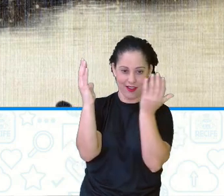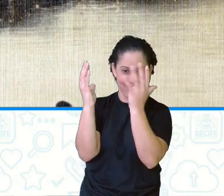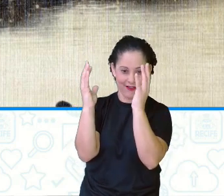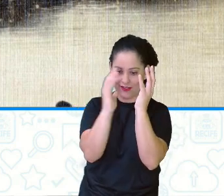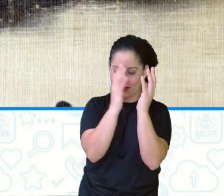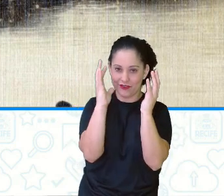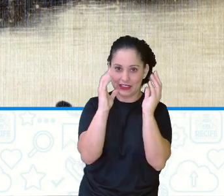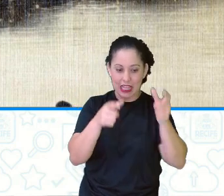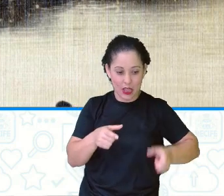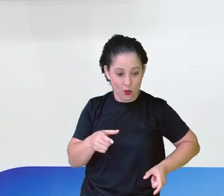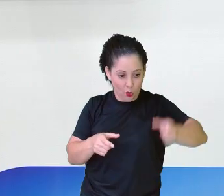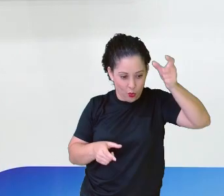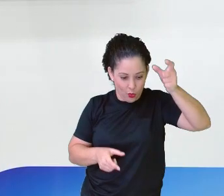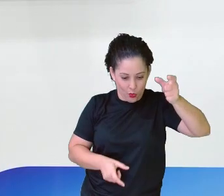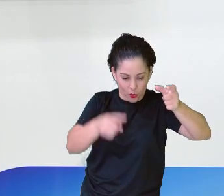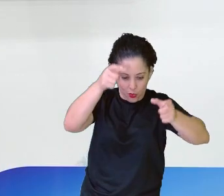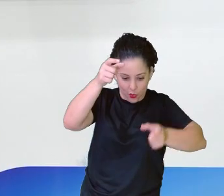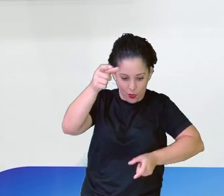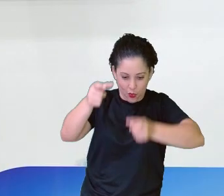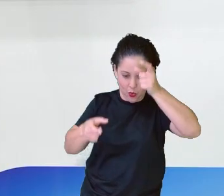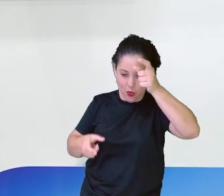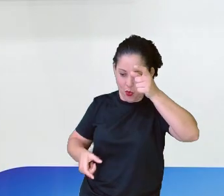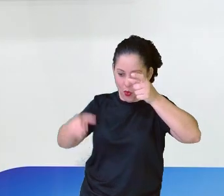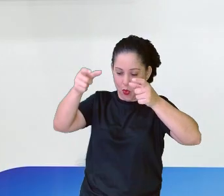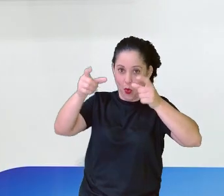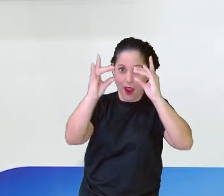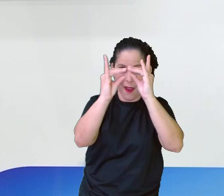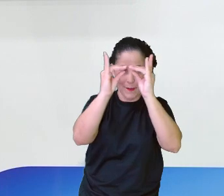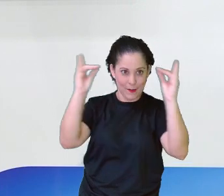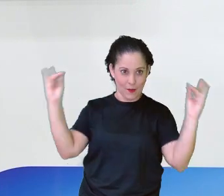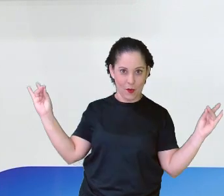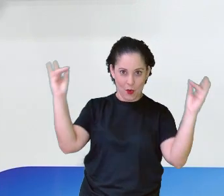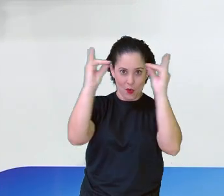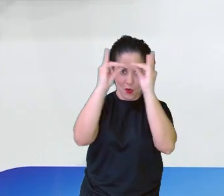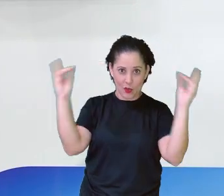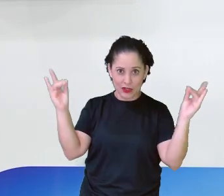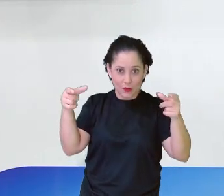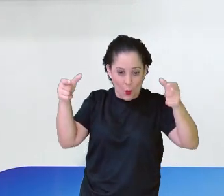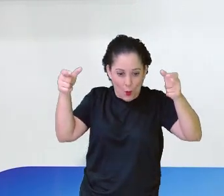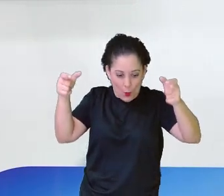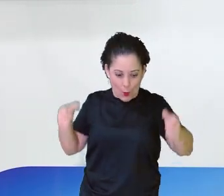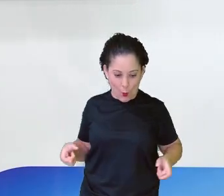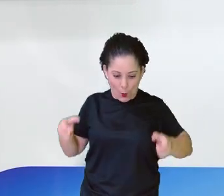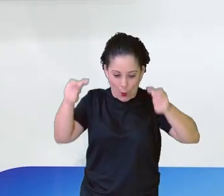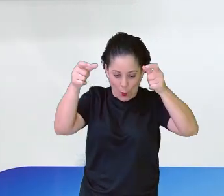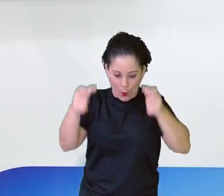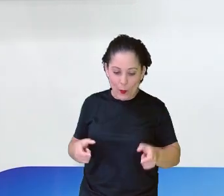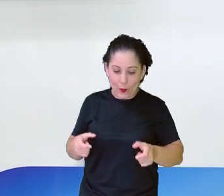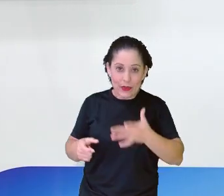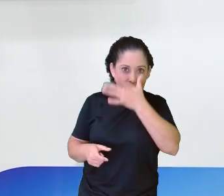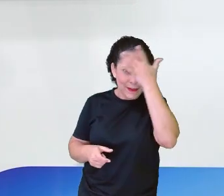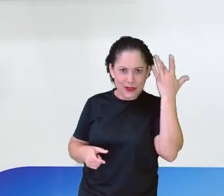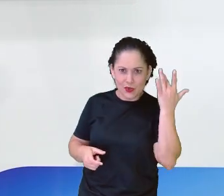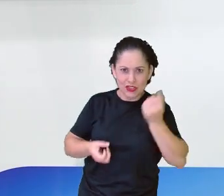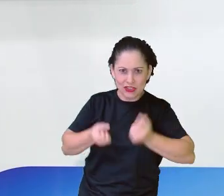aqui, ó, bem antiga, tá? Olha como era a pontezinha. Bem fininha. Será que as pessoas conseguiam passar de carro aí?